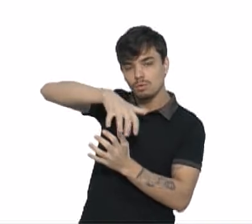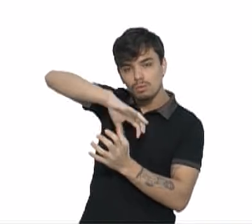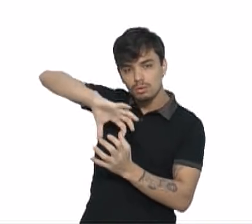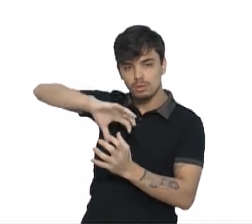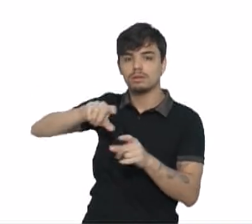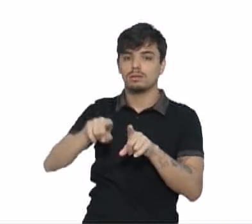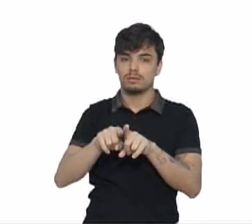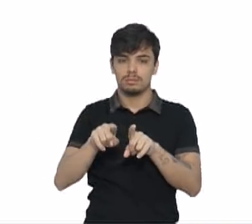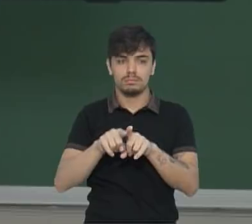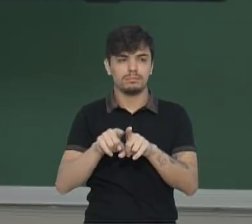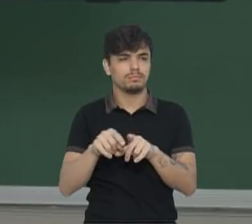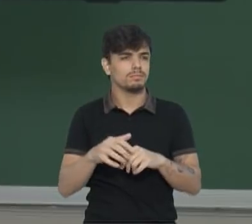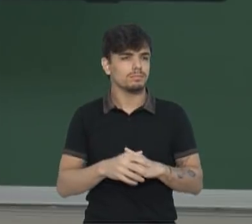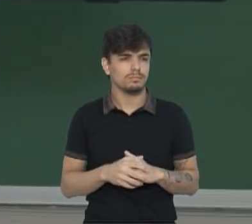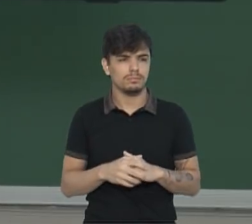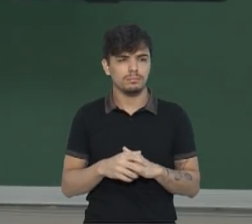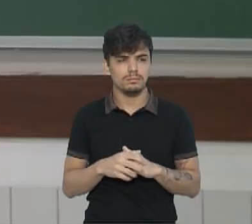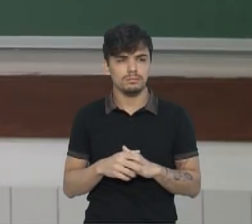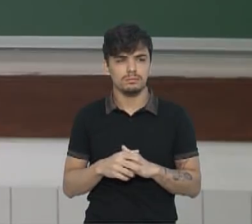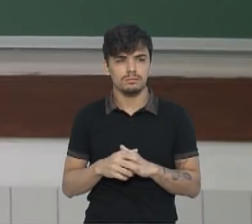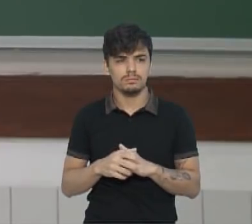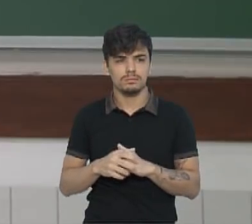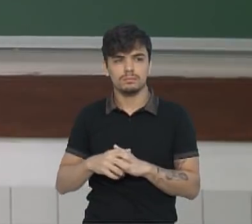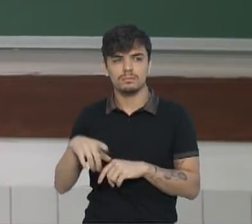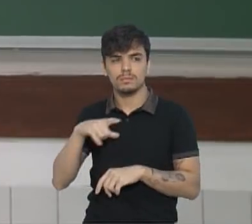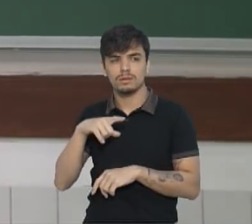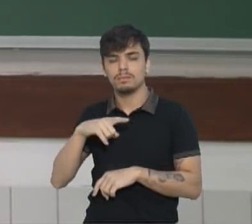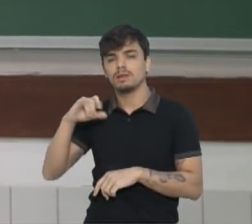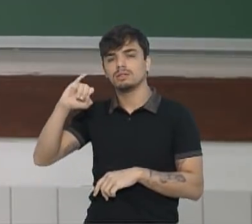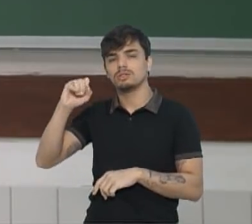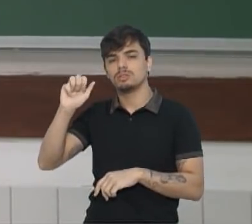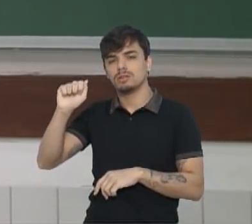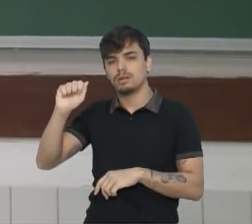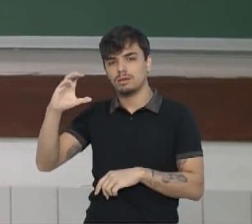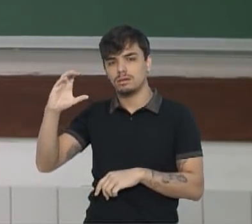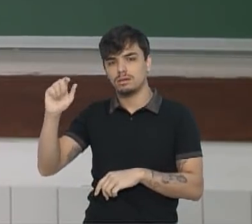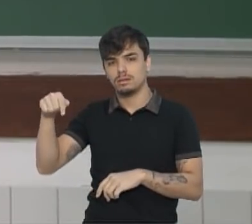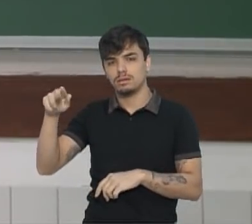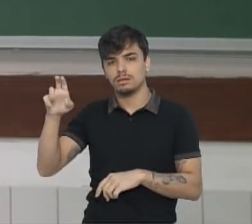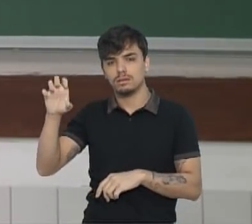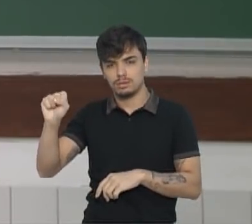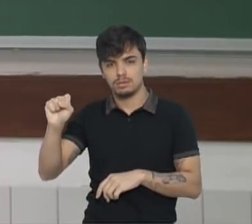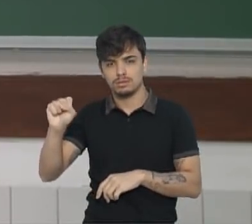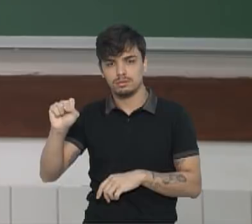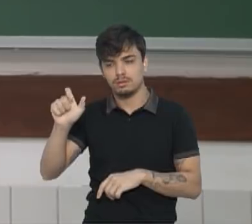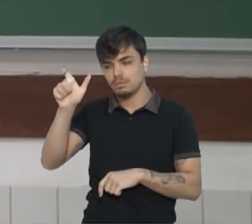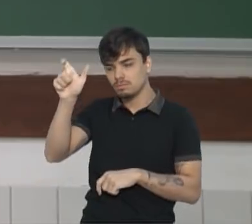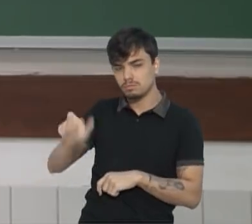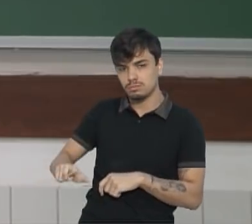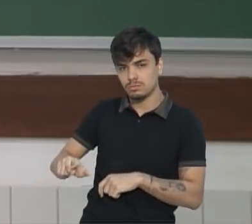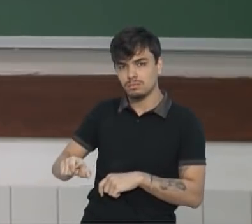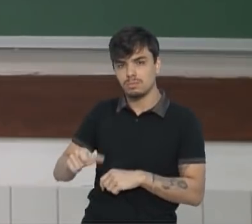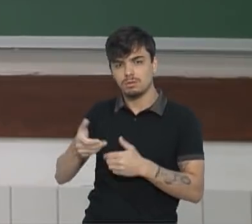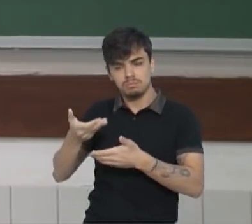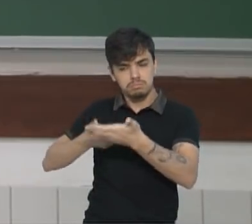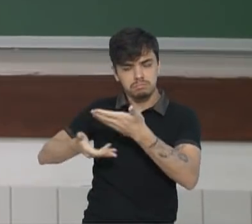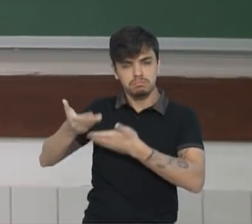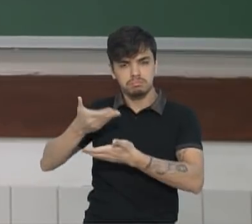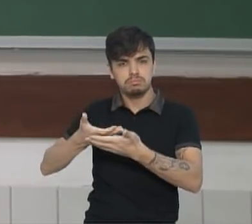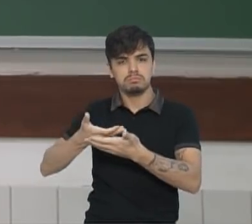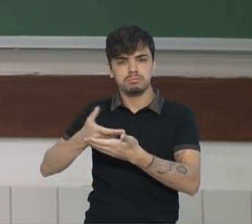Goff. Para quem não sabe quem é o Jacques Le Goff, ele é um dos maiores medievalistas que a gente já teve, né? Então ele tem uma série,